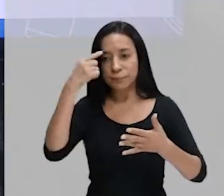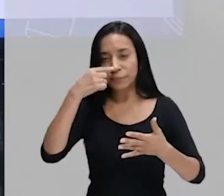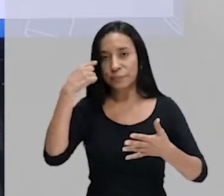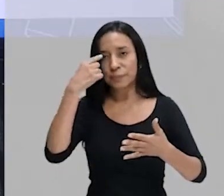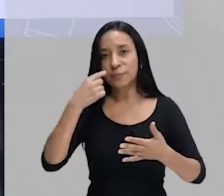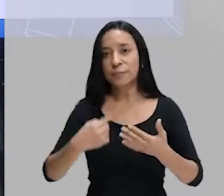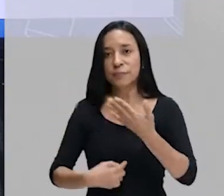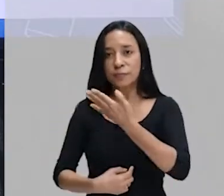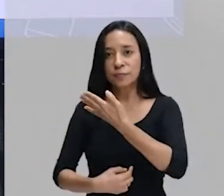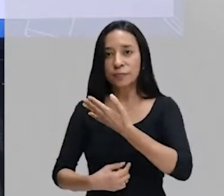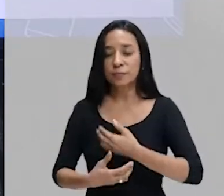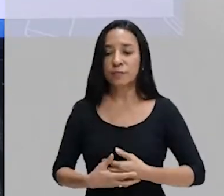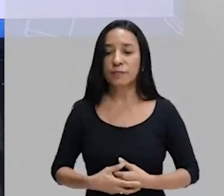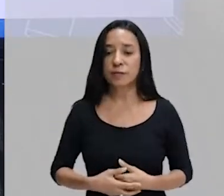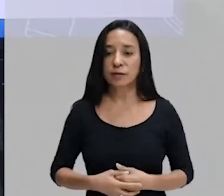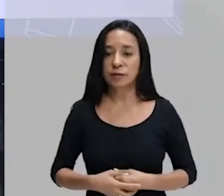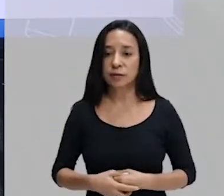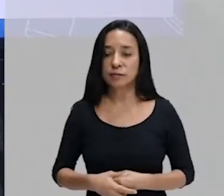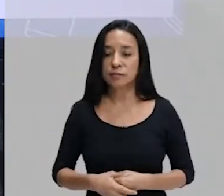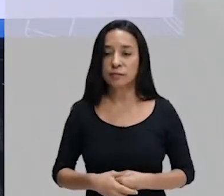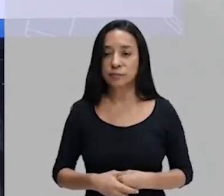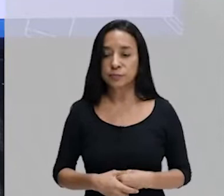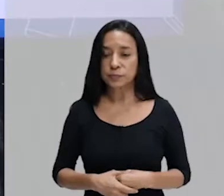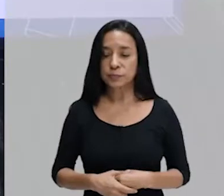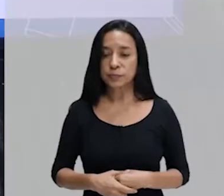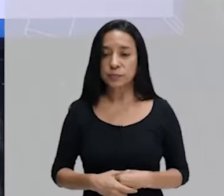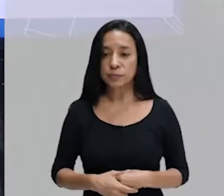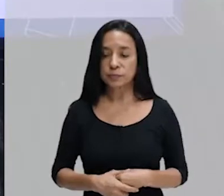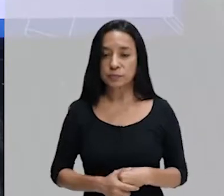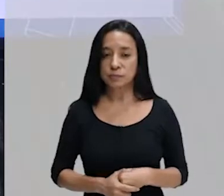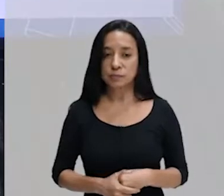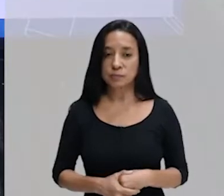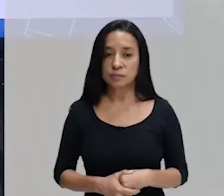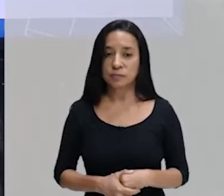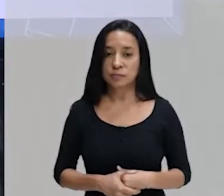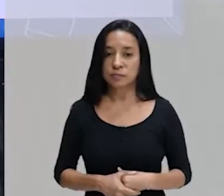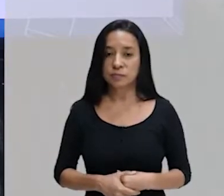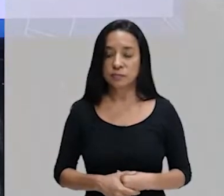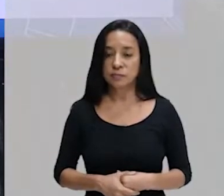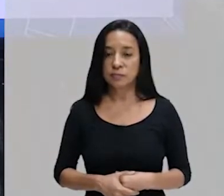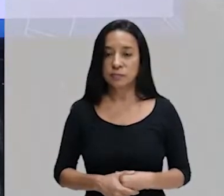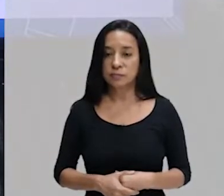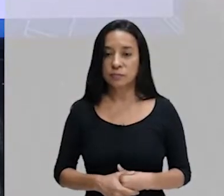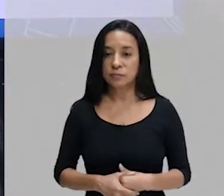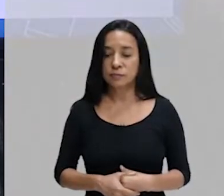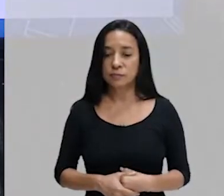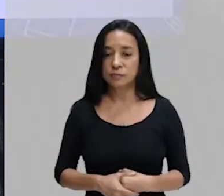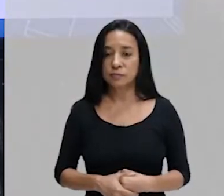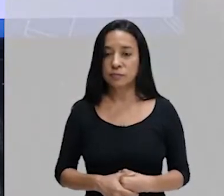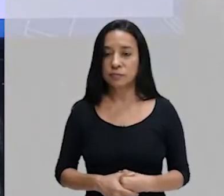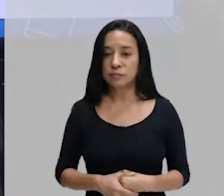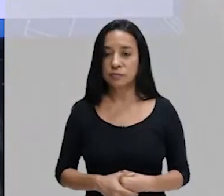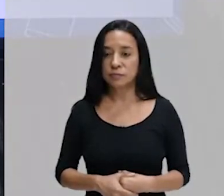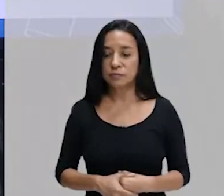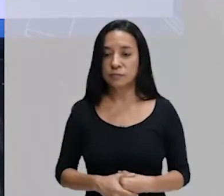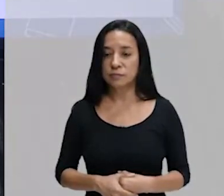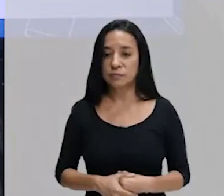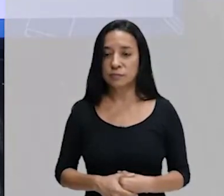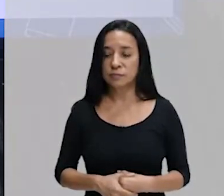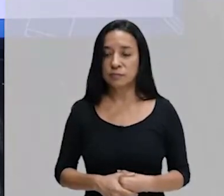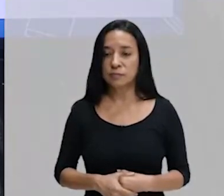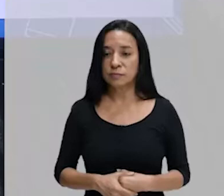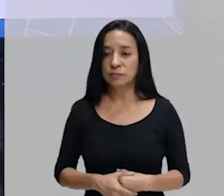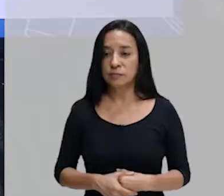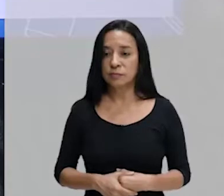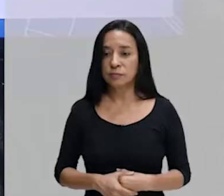católico, es una de las manifestaciones religiosas que, introducido por la conquista